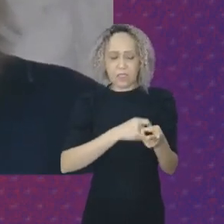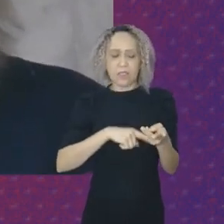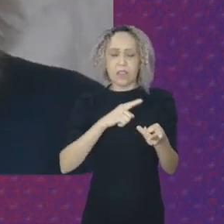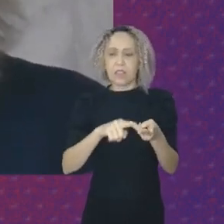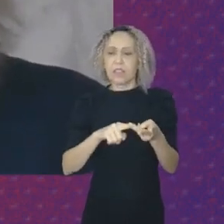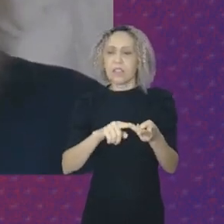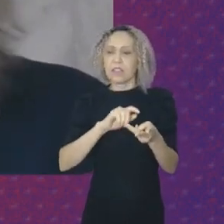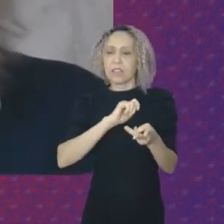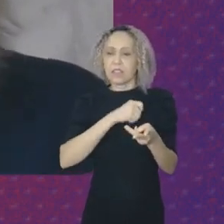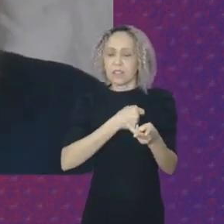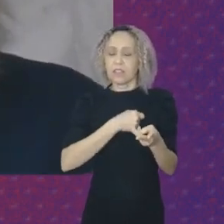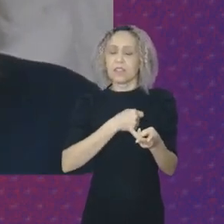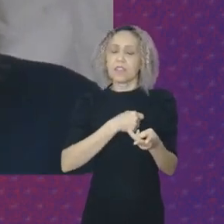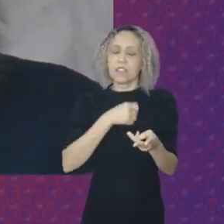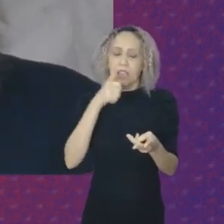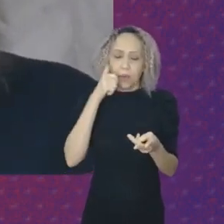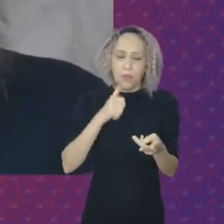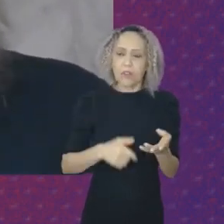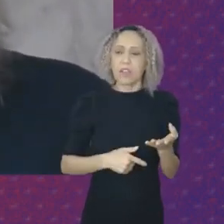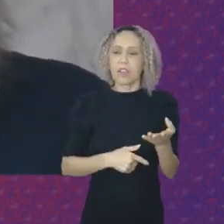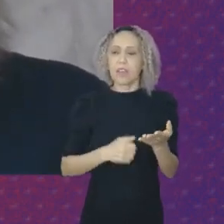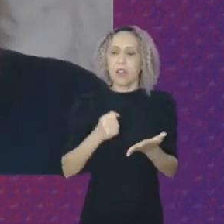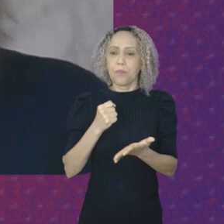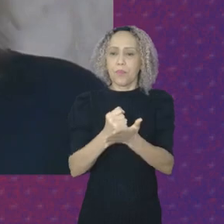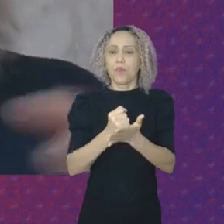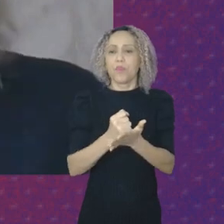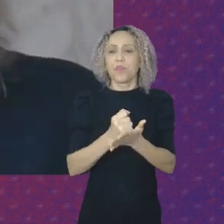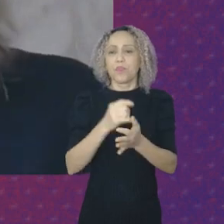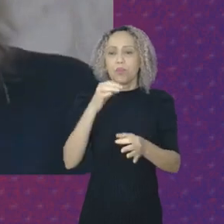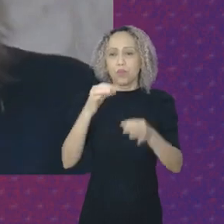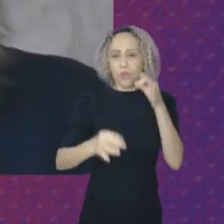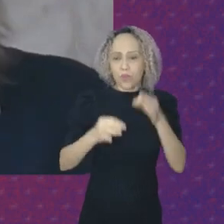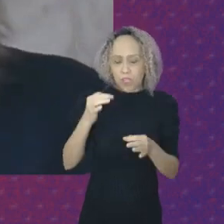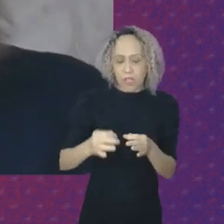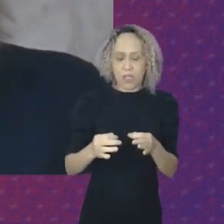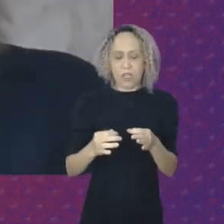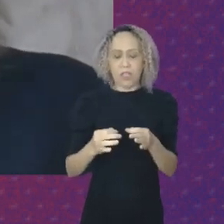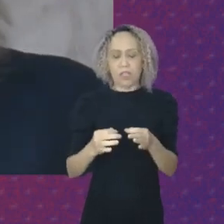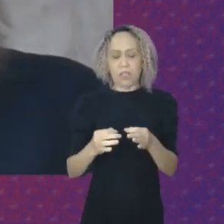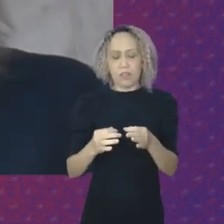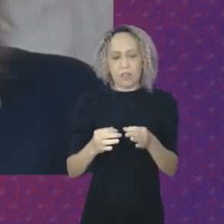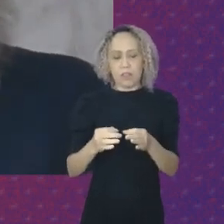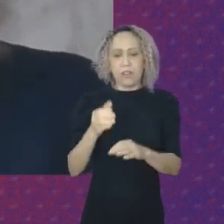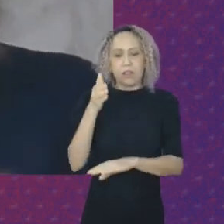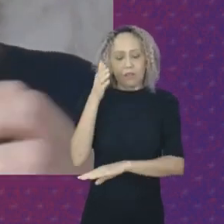Social, Psicológico e Jurídico, Ministério Público, hospedagem